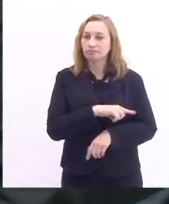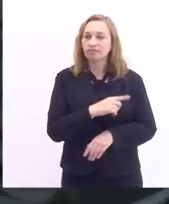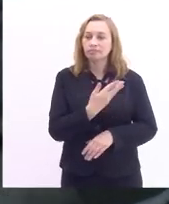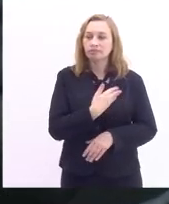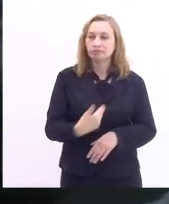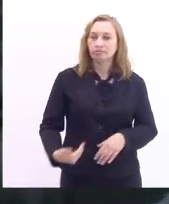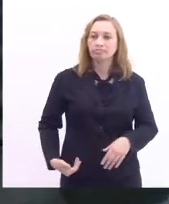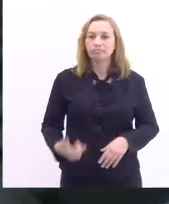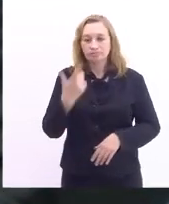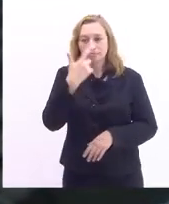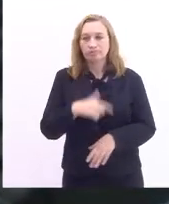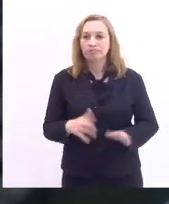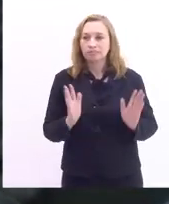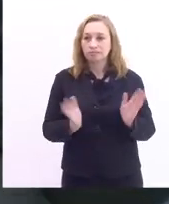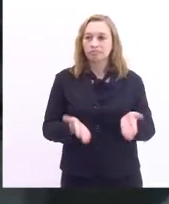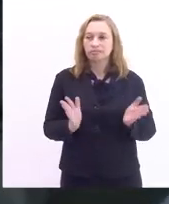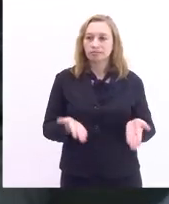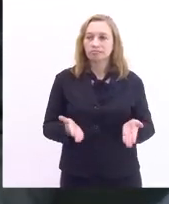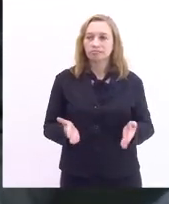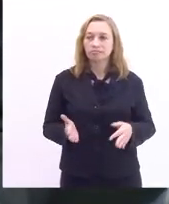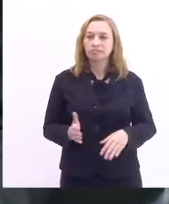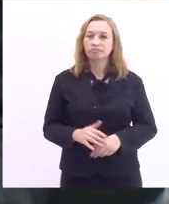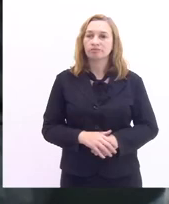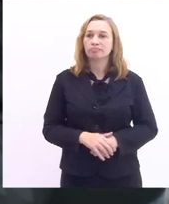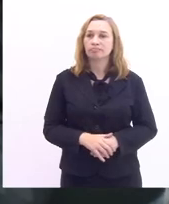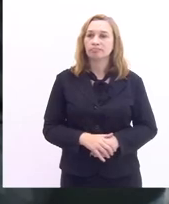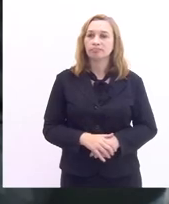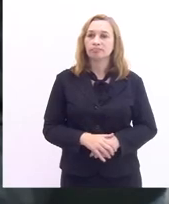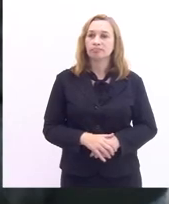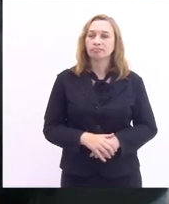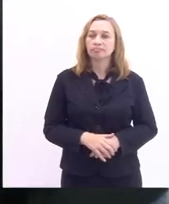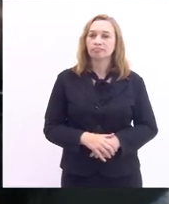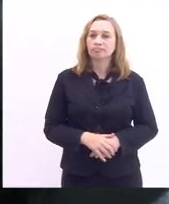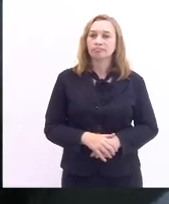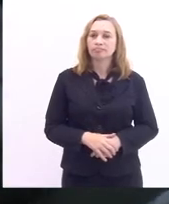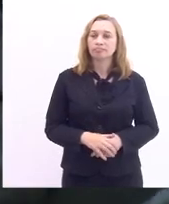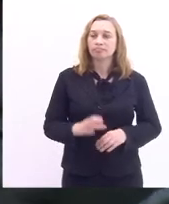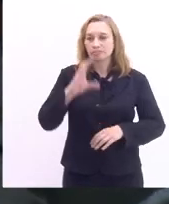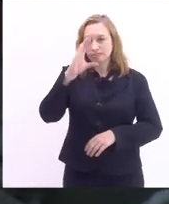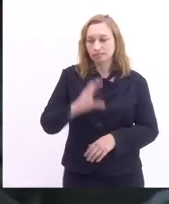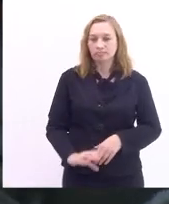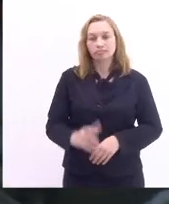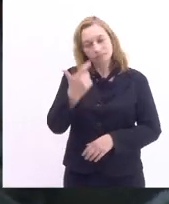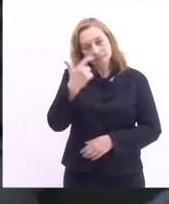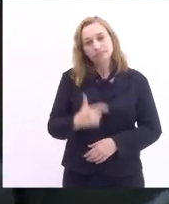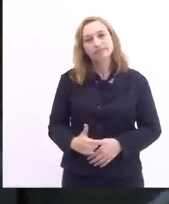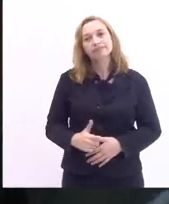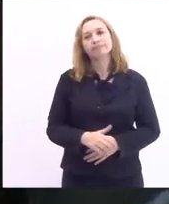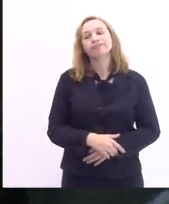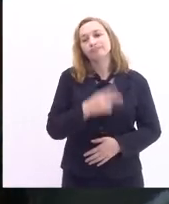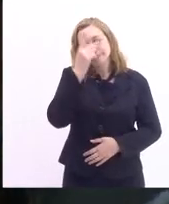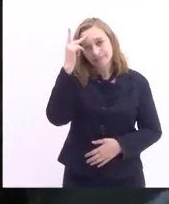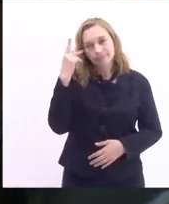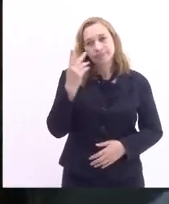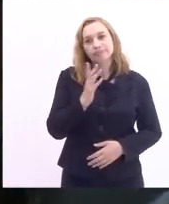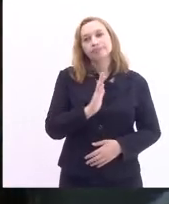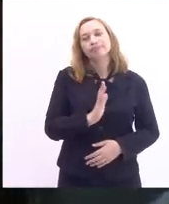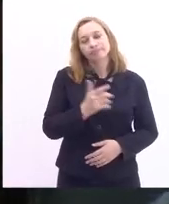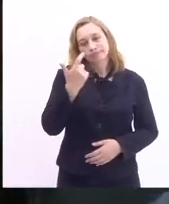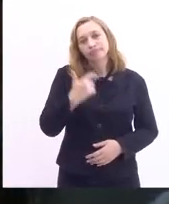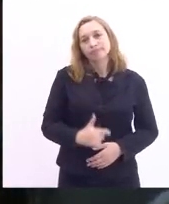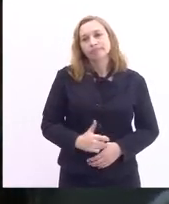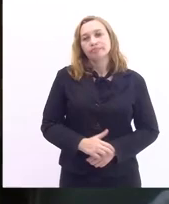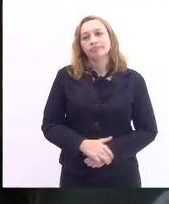sou me tornasse ainda mais é um cidadão que eu sou a pessoa do coração